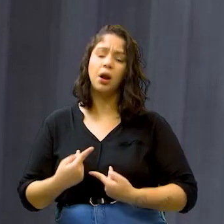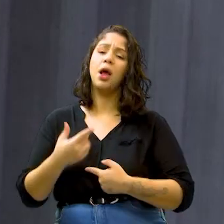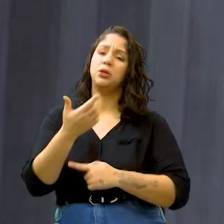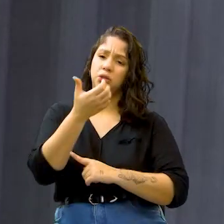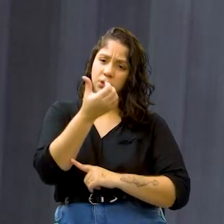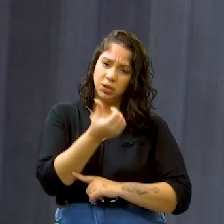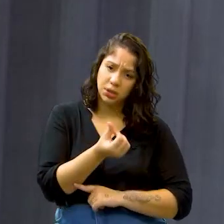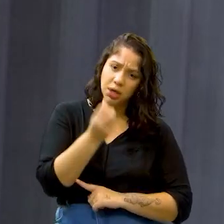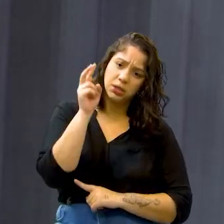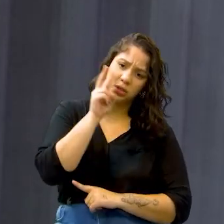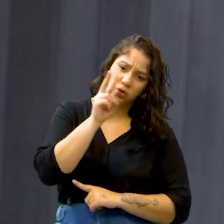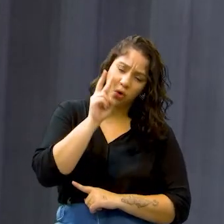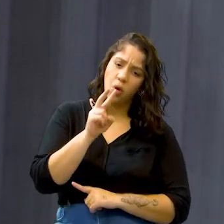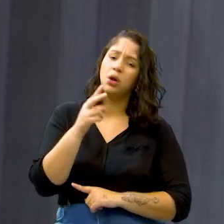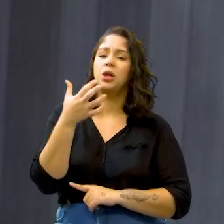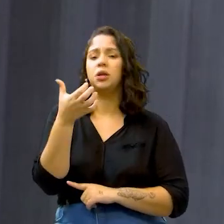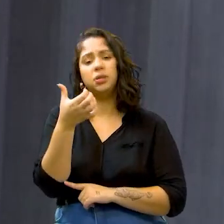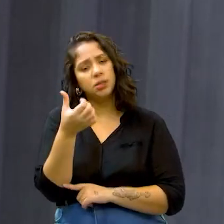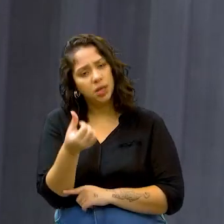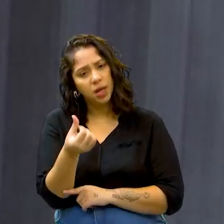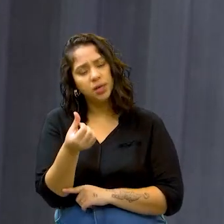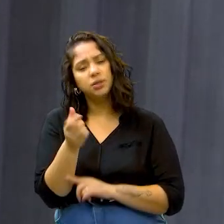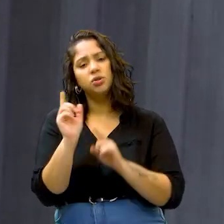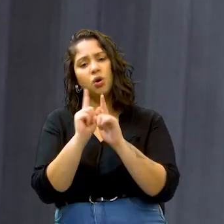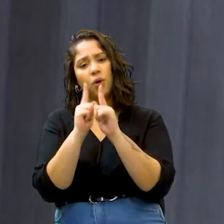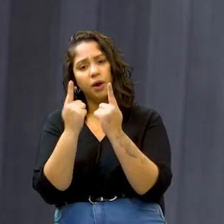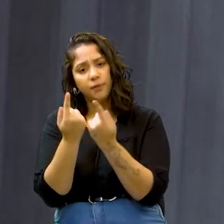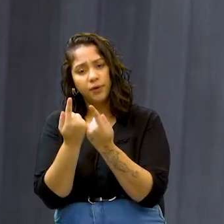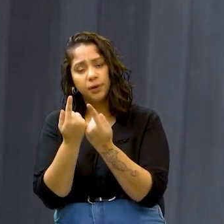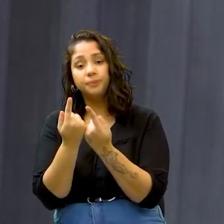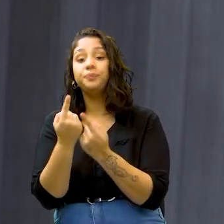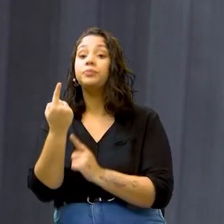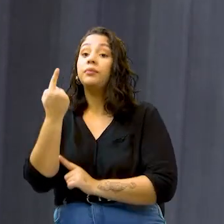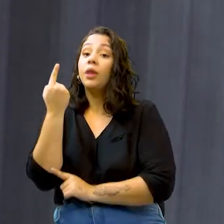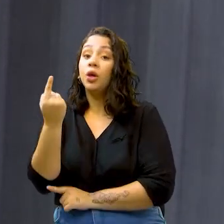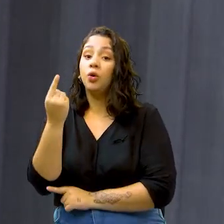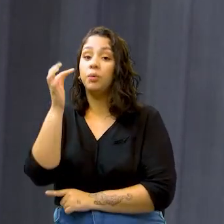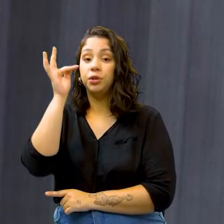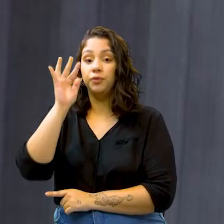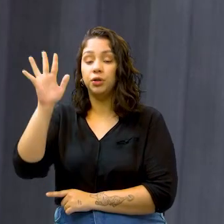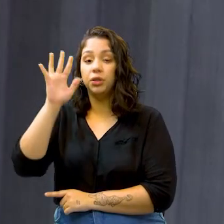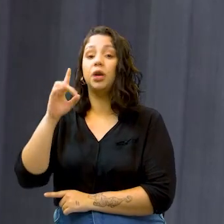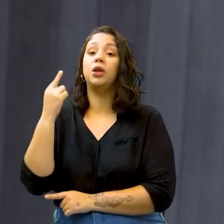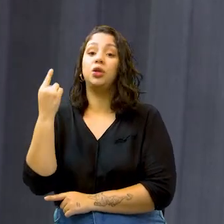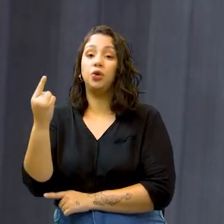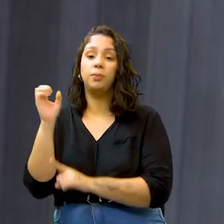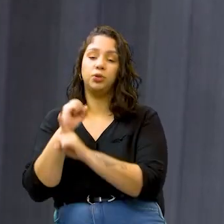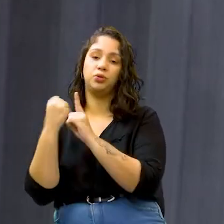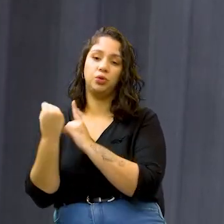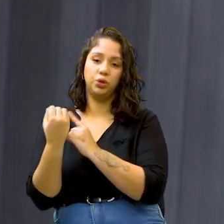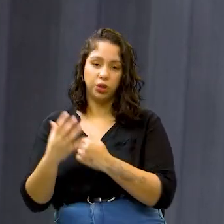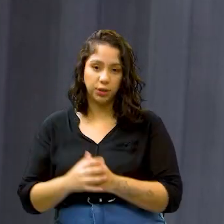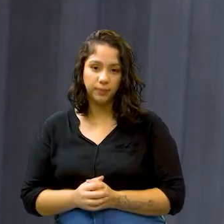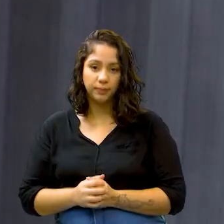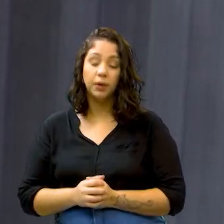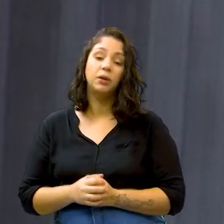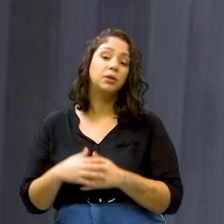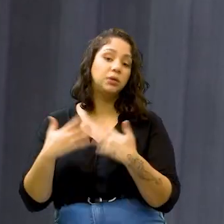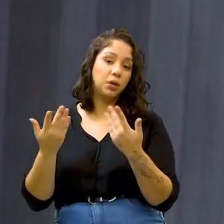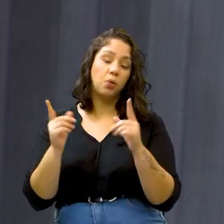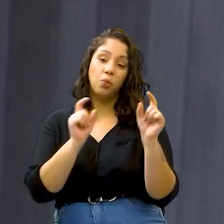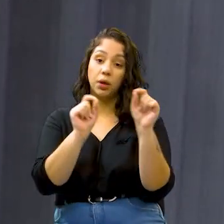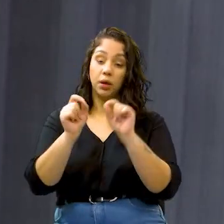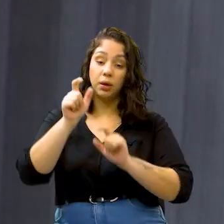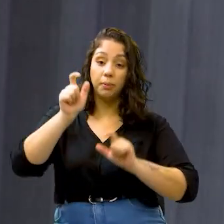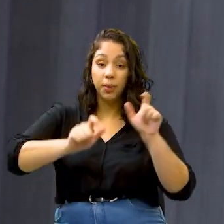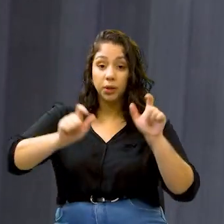farão as mesmas seis questões de história e as mesmas seis questões de geografia e uma de Filosofia e uma de sociologia Então